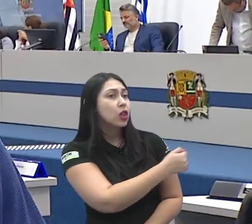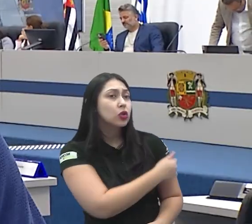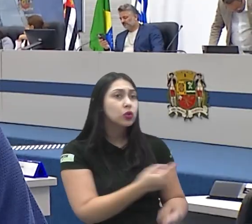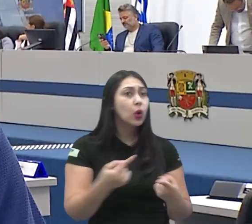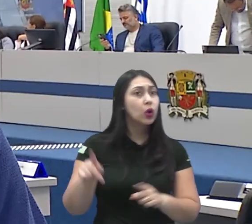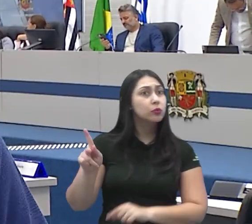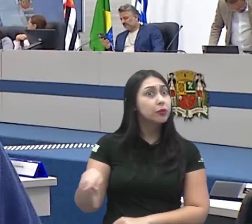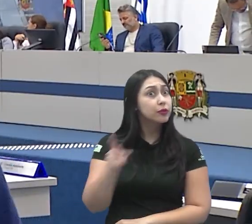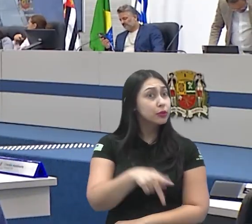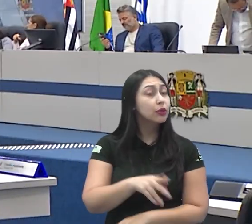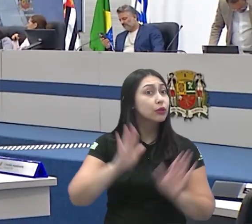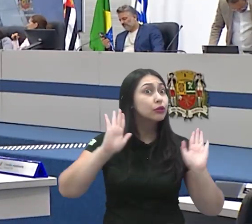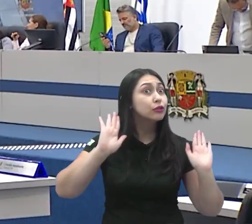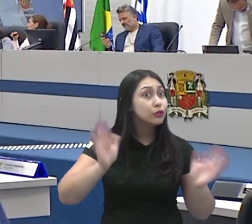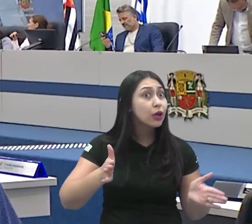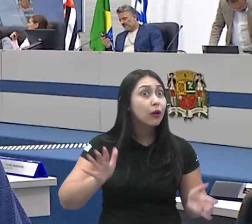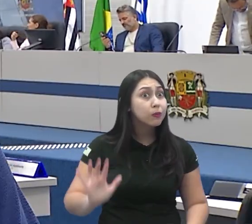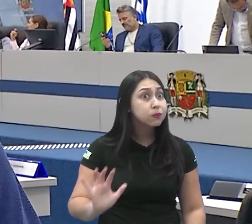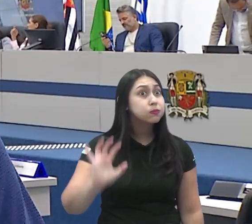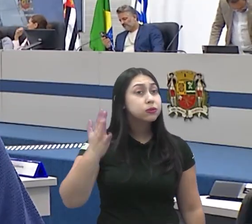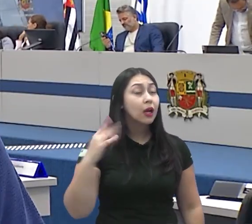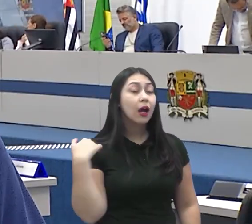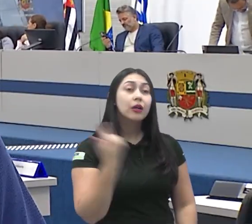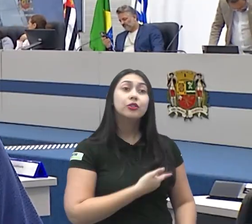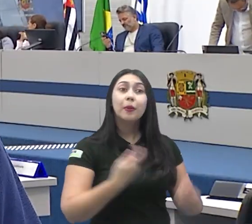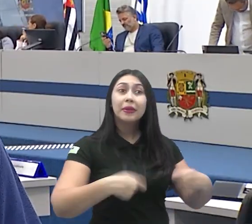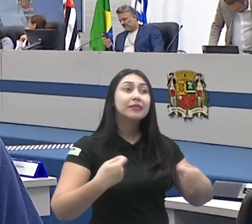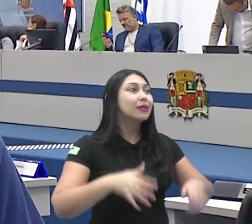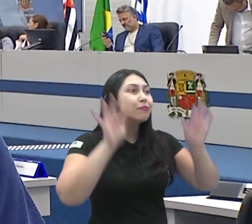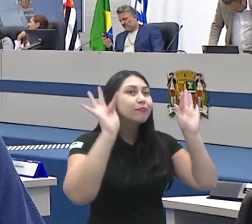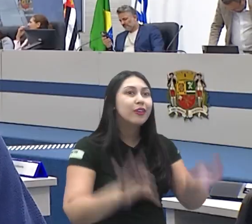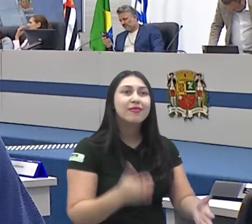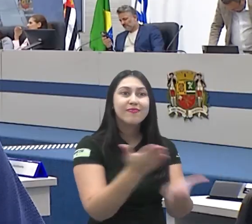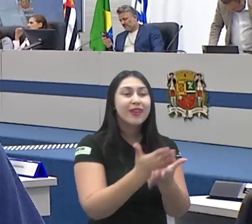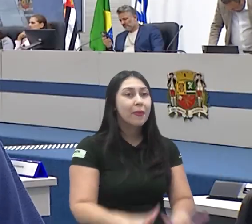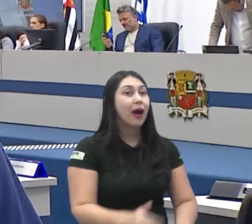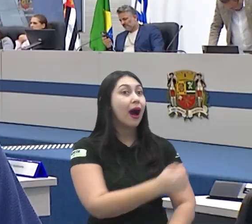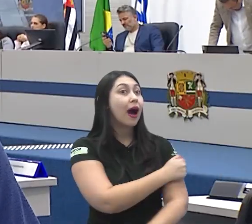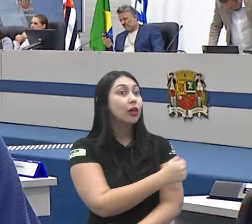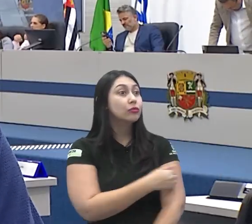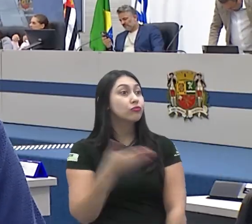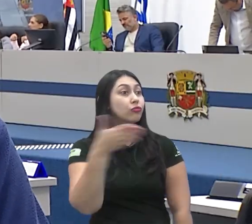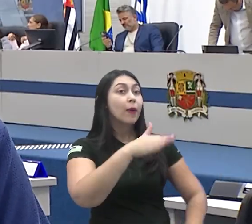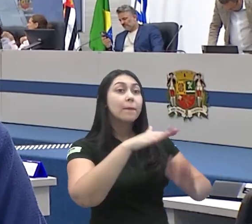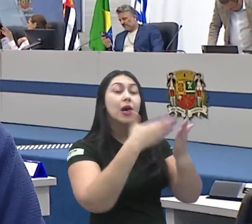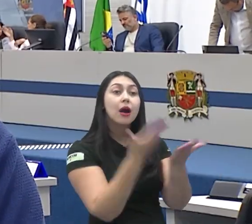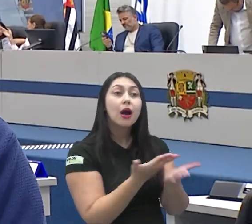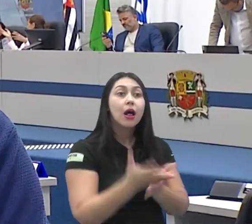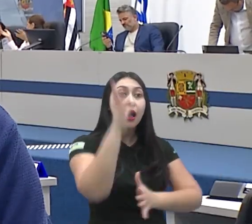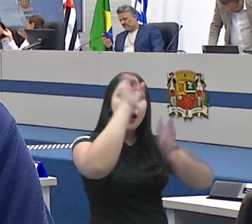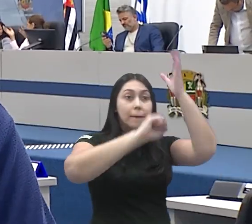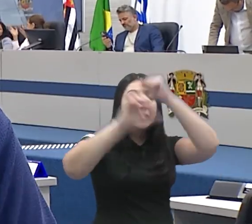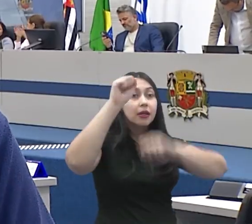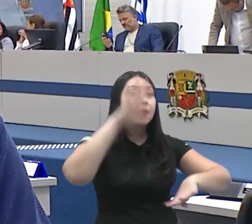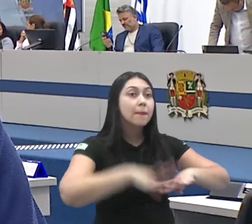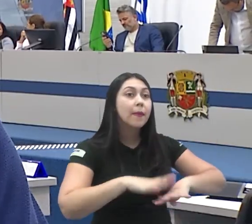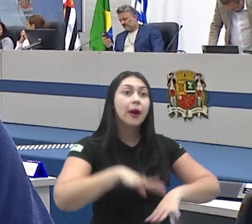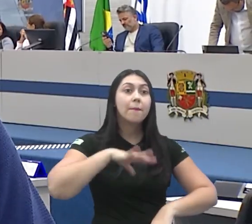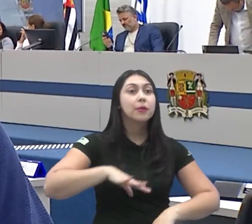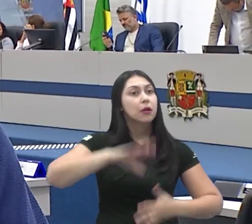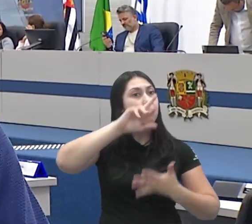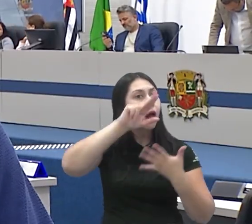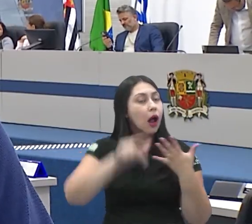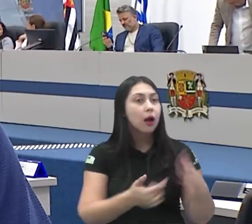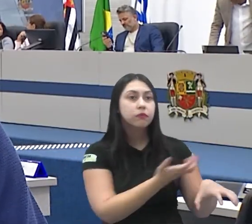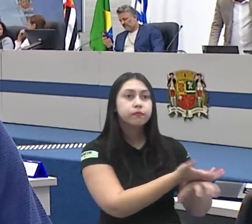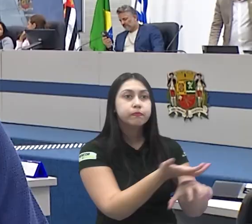alunos e professores, e recentemente aconteceu um caso, então a gente precisa acabar com isso, né? O aluno precisa ir na escola para poder aprender a matemática,